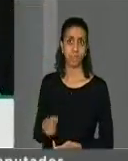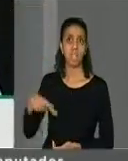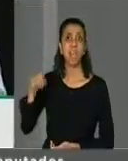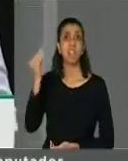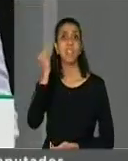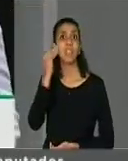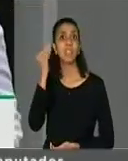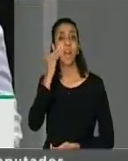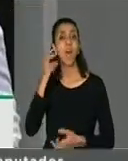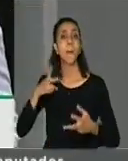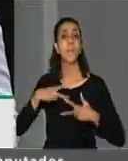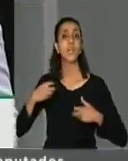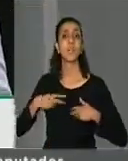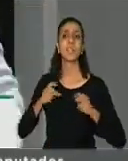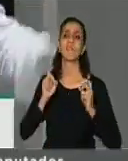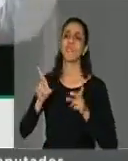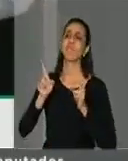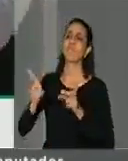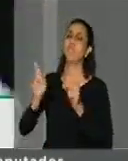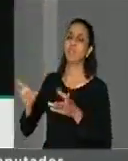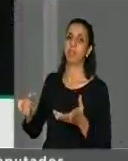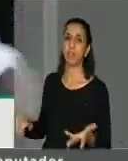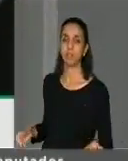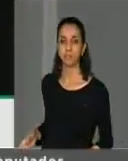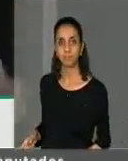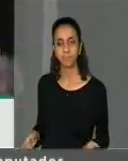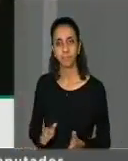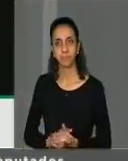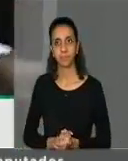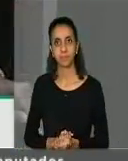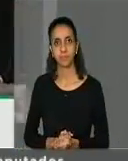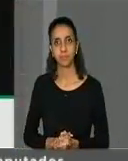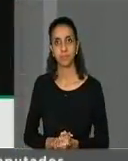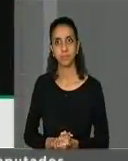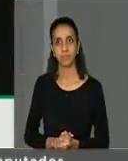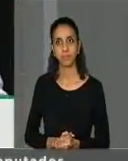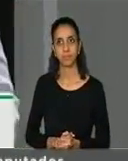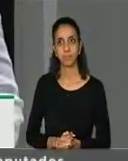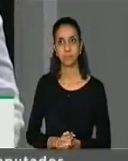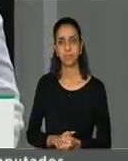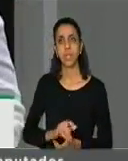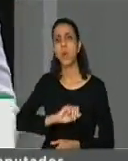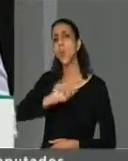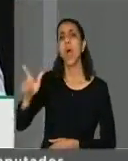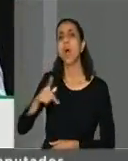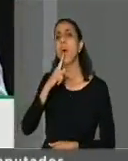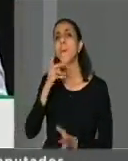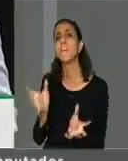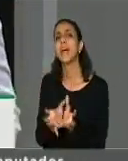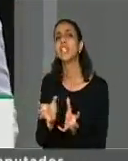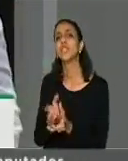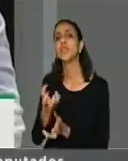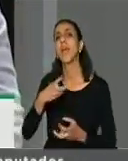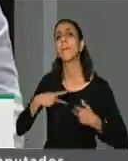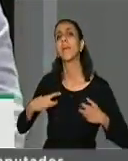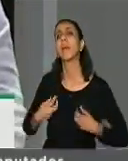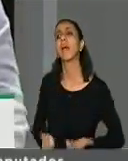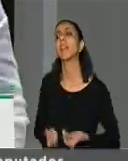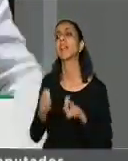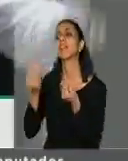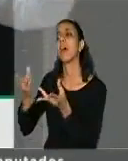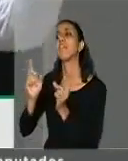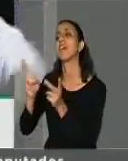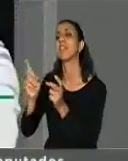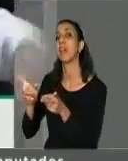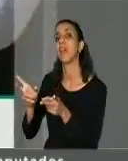a Petrobras. E quem foi? Quais são os partidos que queriam entregar a